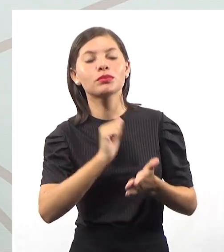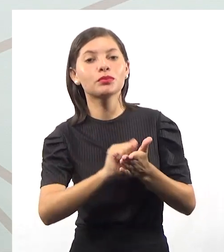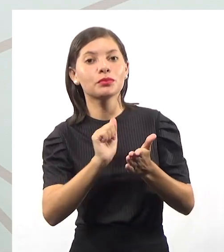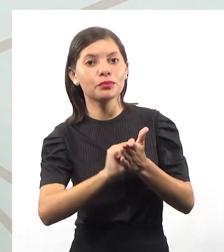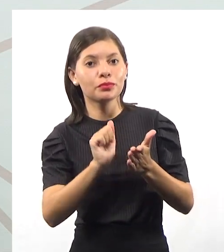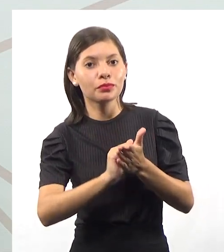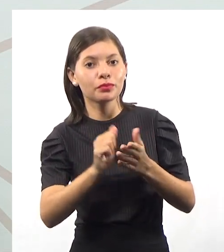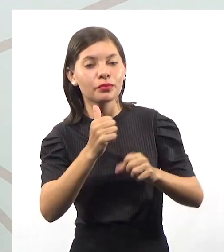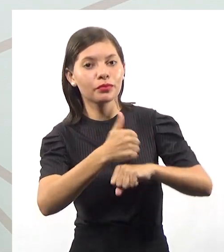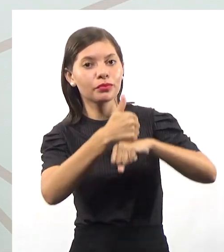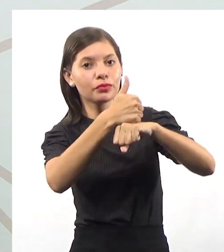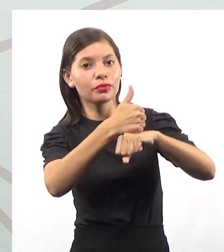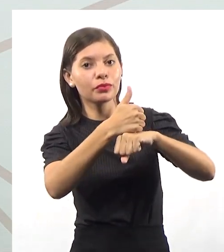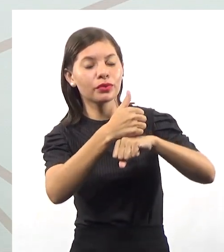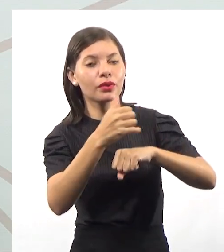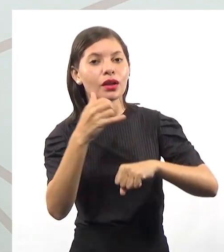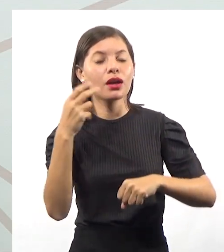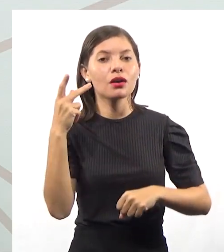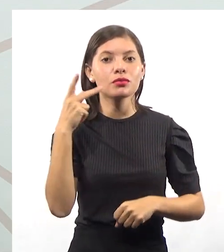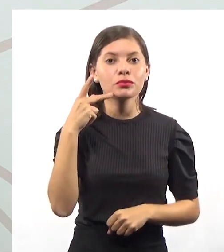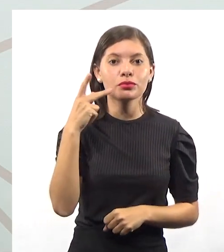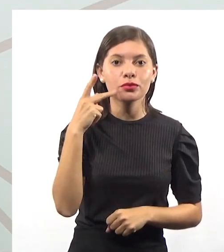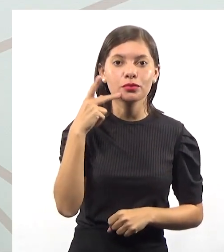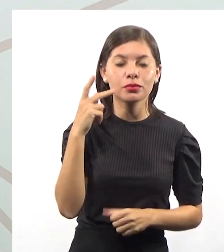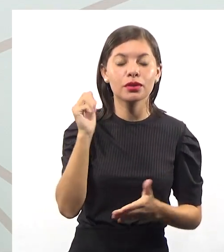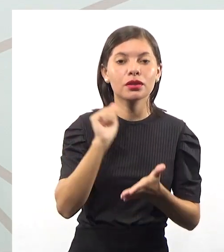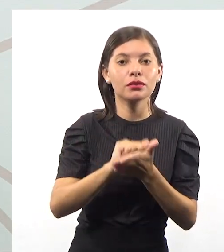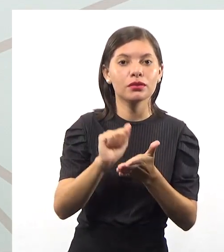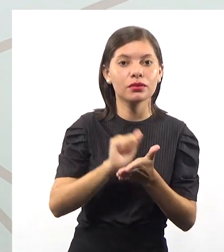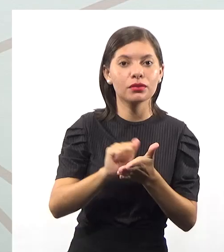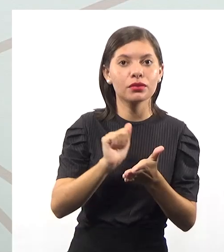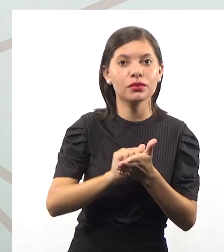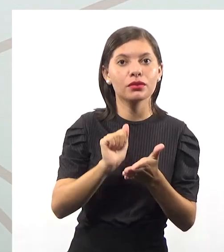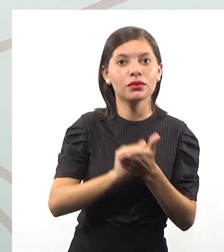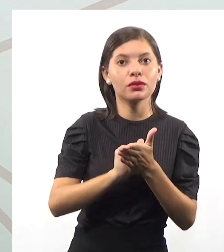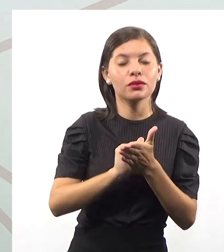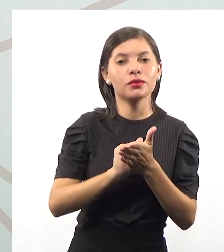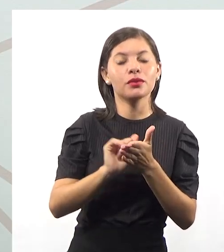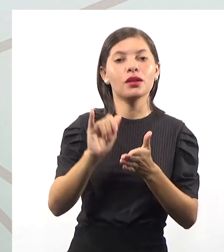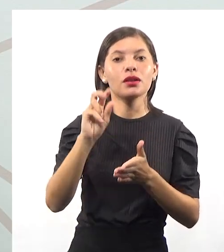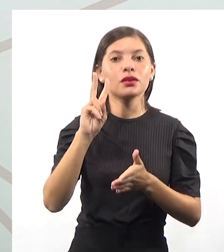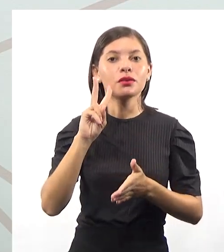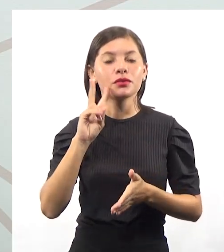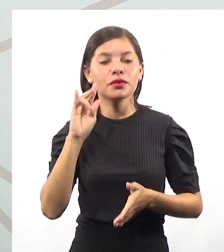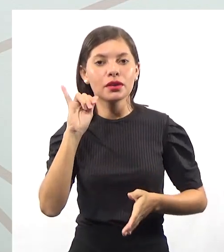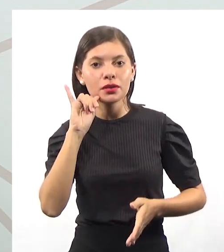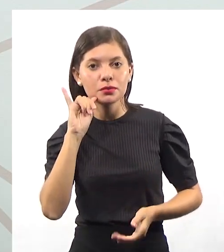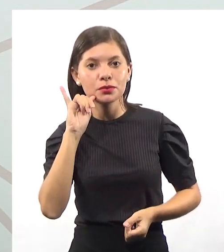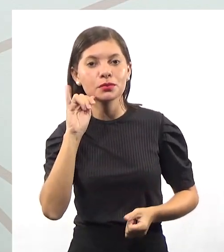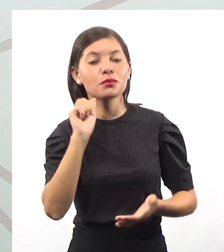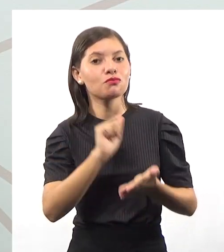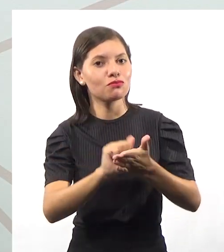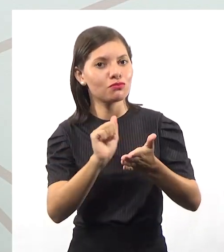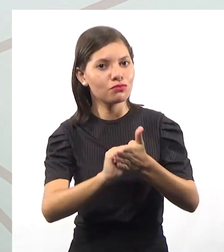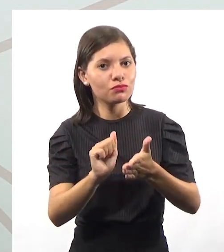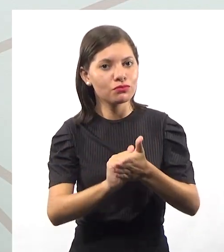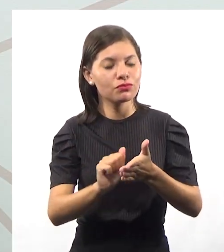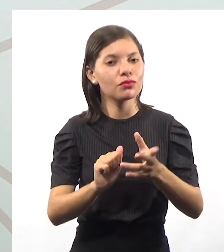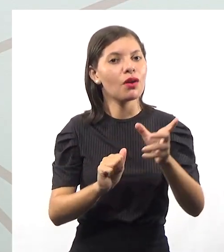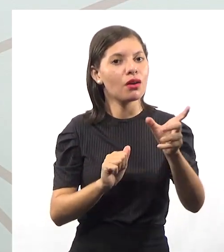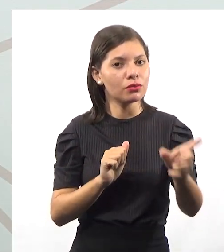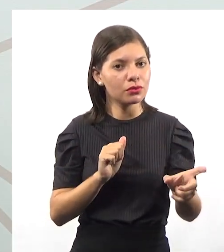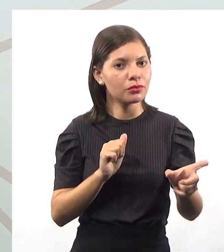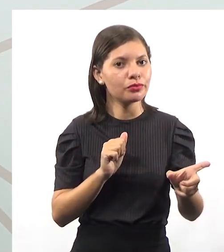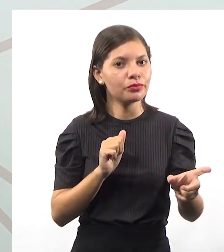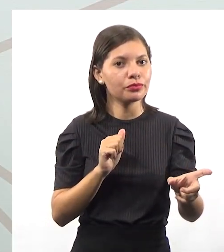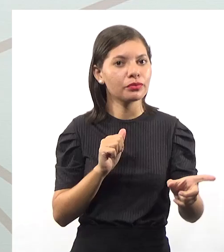o Vallon, o Vygotsky e o Piaget, inclusive a Emília Ferreiro, que é uma grande referência do processo de alfabetização, ela